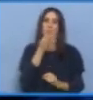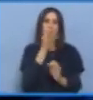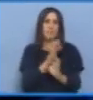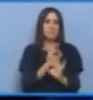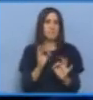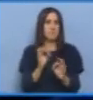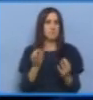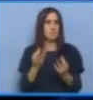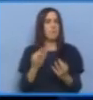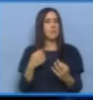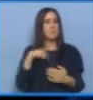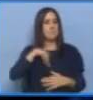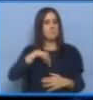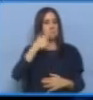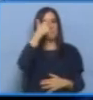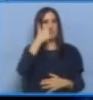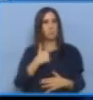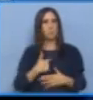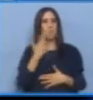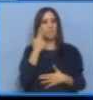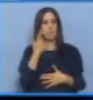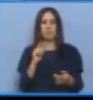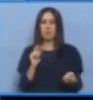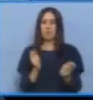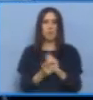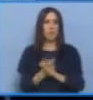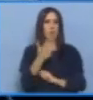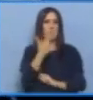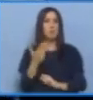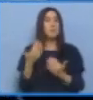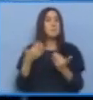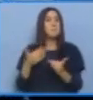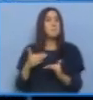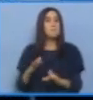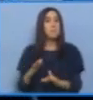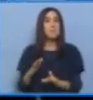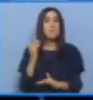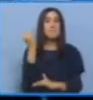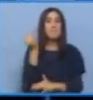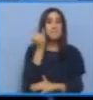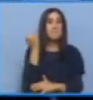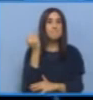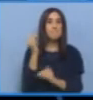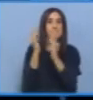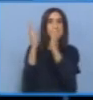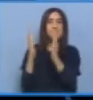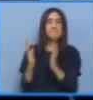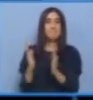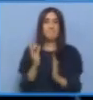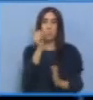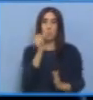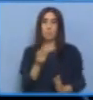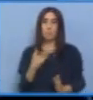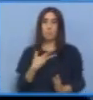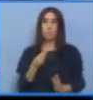fantástica para eles enquanto pessoas, na sua vida vai mudar completamente, mas na sua entidade empregadora, muito possivelmente, o Pedro como